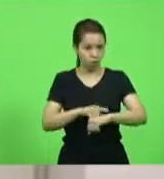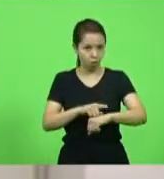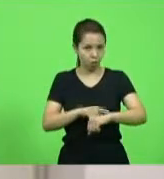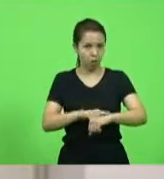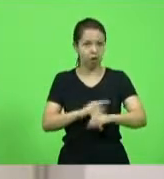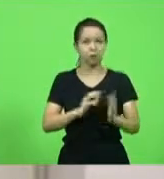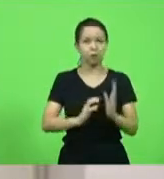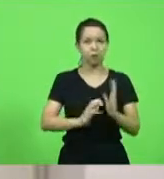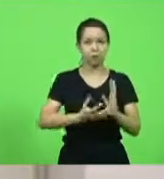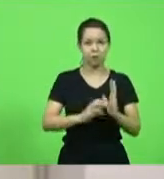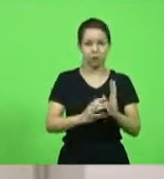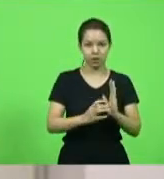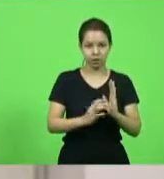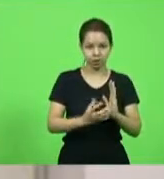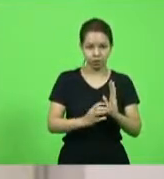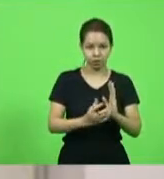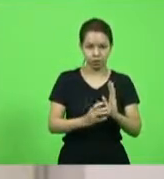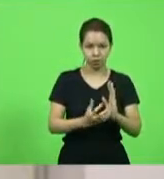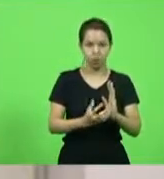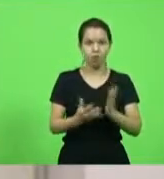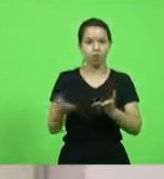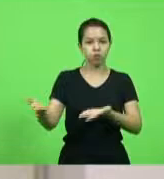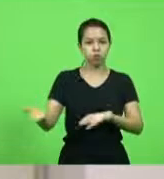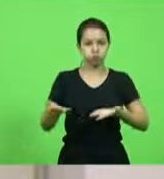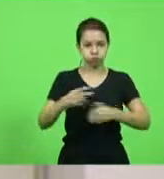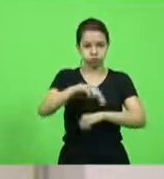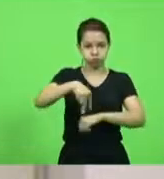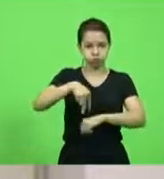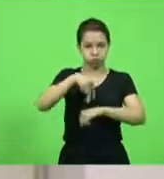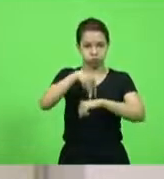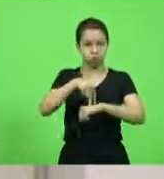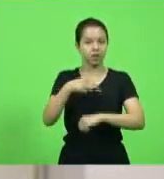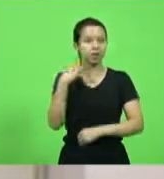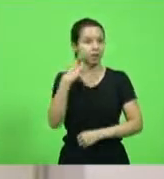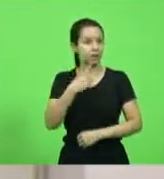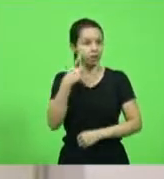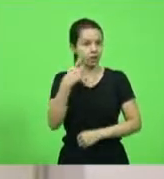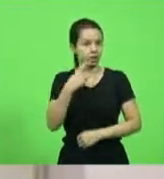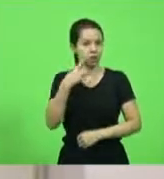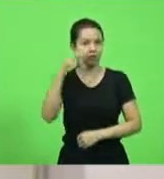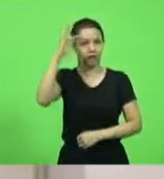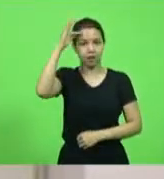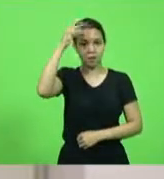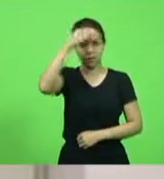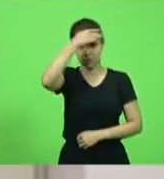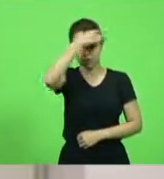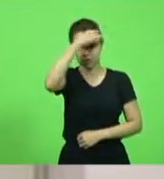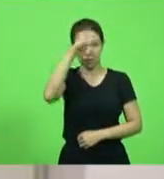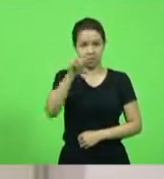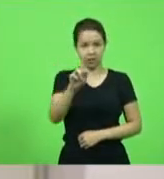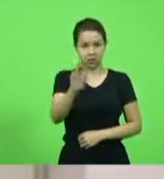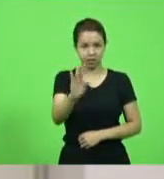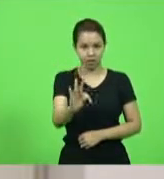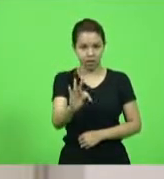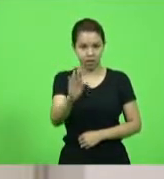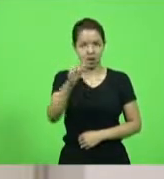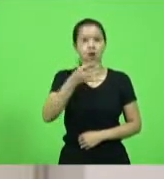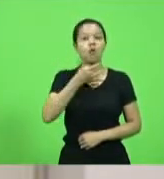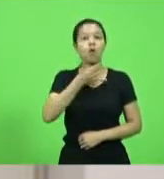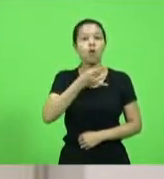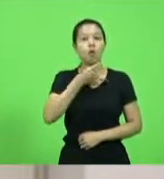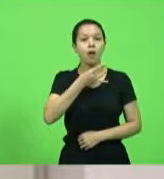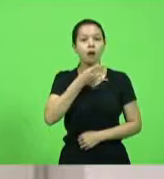aos partidos políticos, fizeram uso da palavra os senhores deputados Fabiano da Luz, PT, Valdir